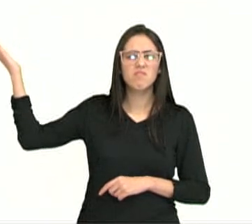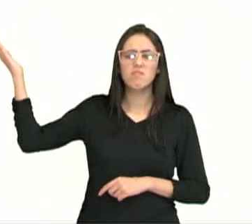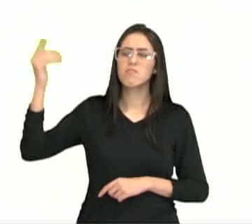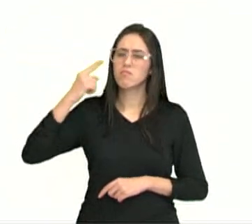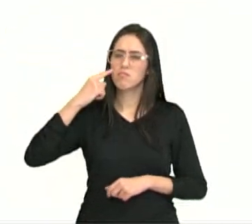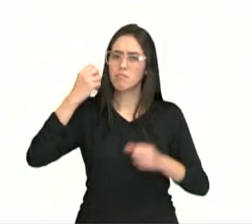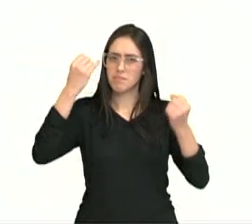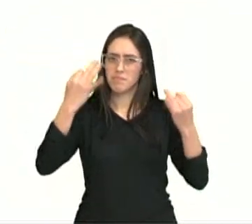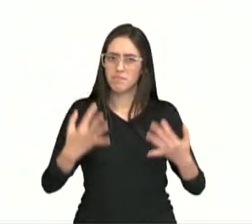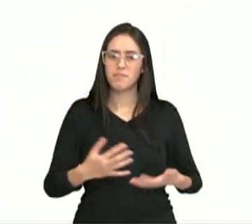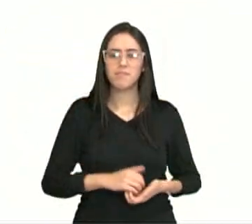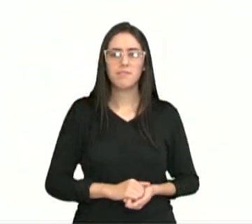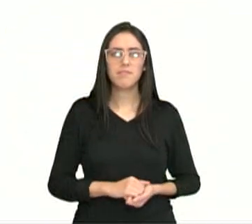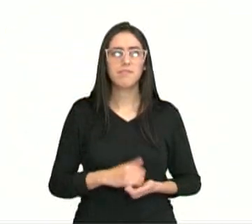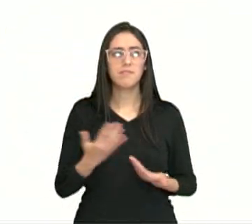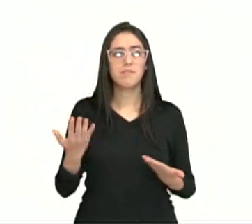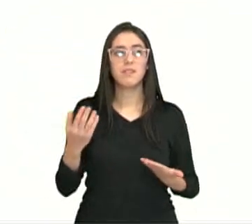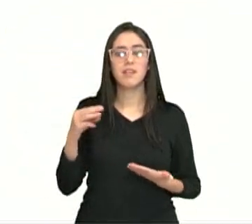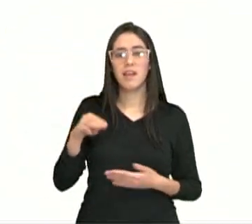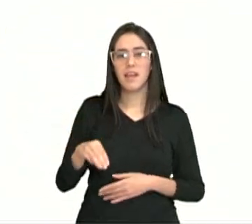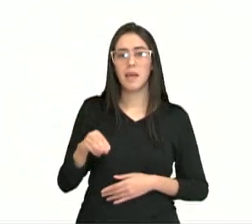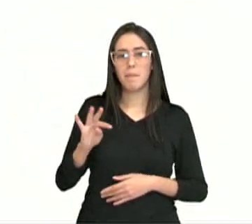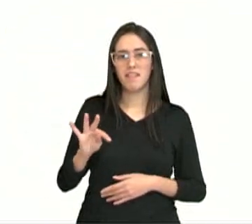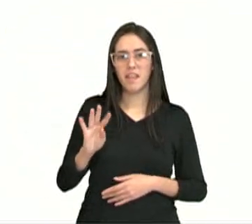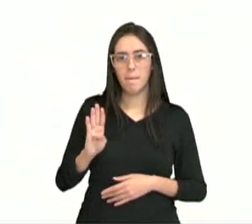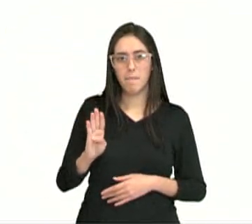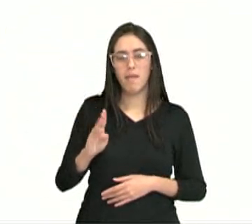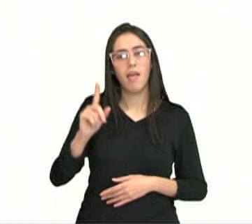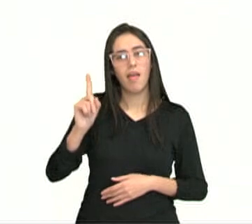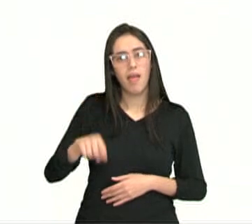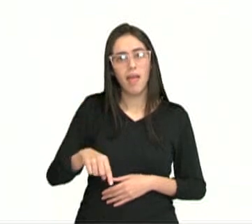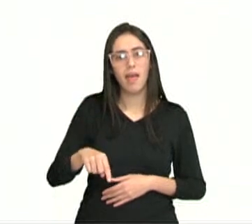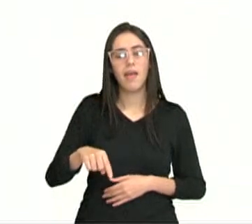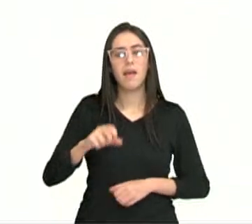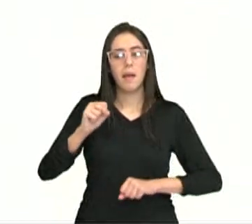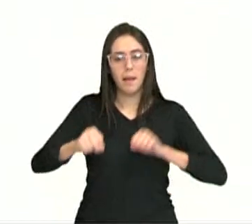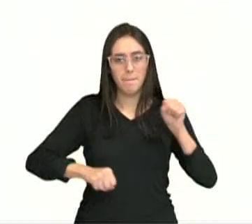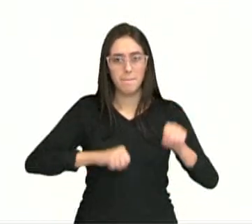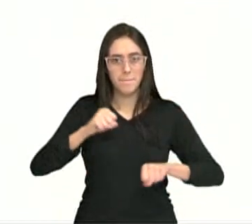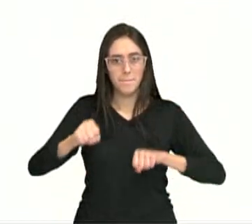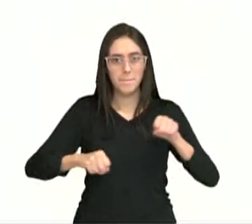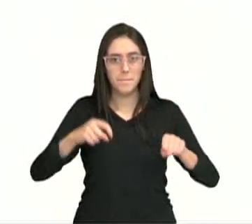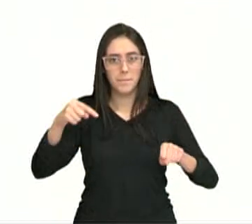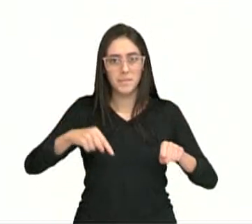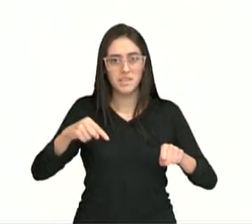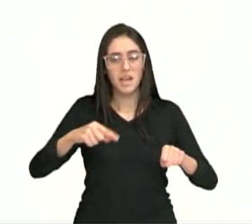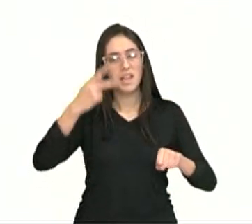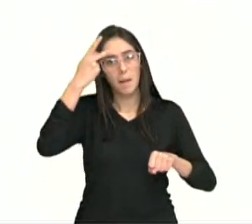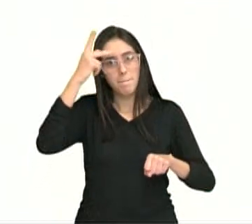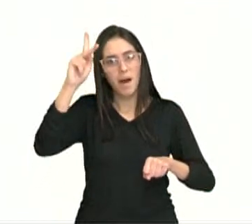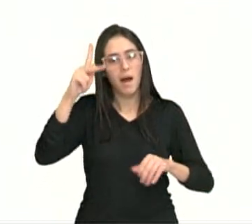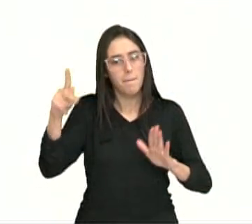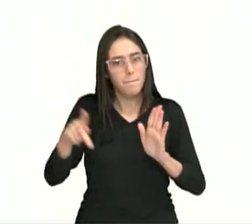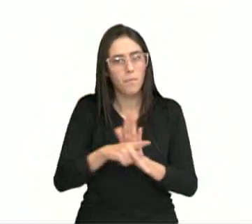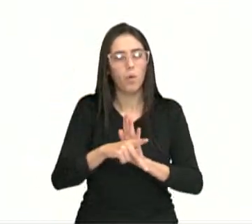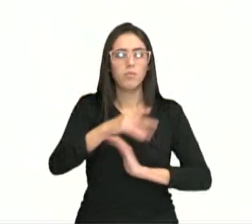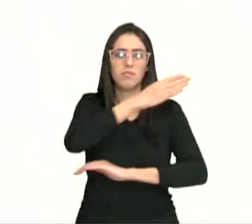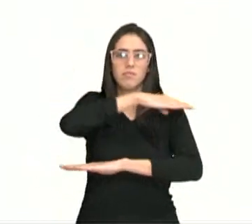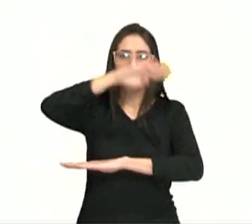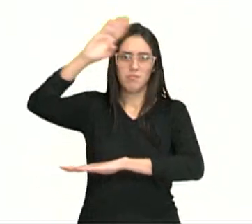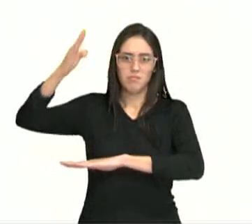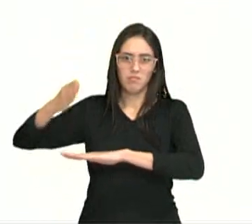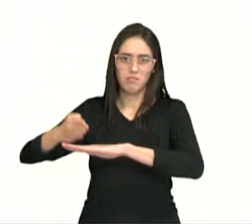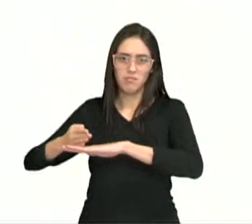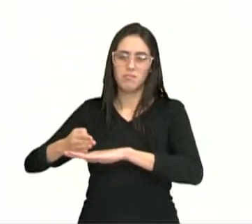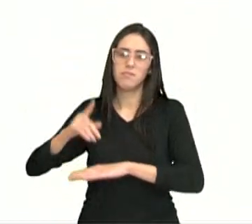ver? Então, MTB, sigla que identifica uma bicicleta para mountain bike. Então, quando eu tenho essa sigla, eu